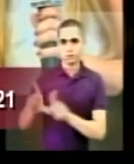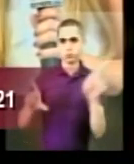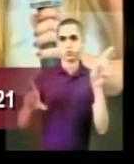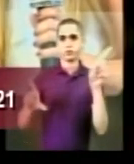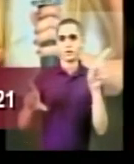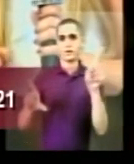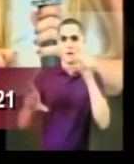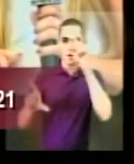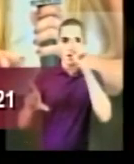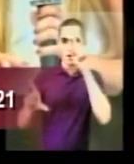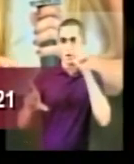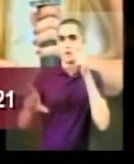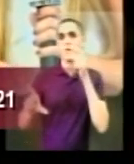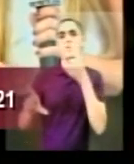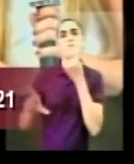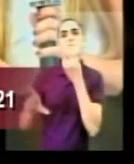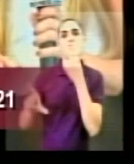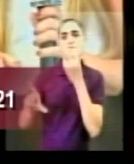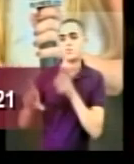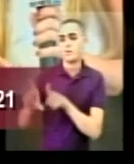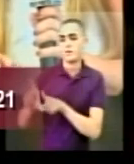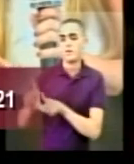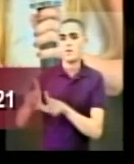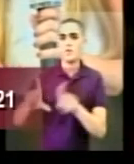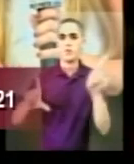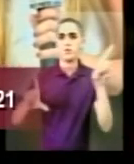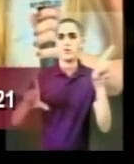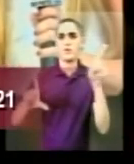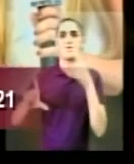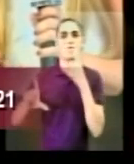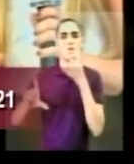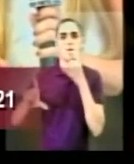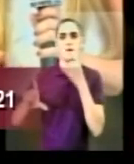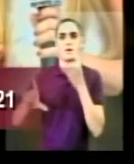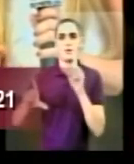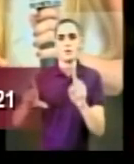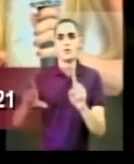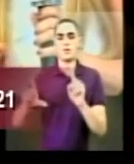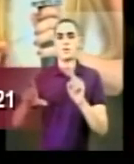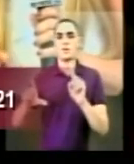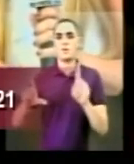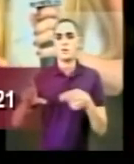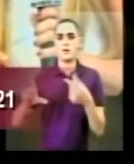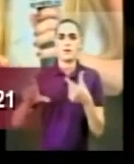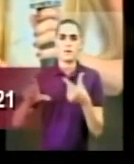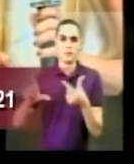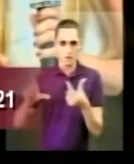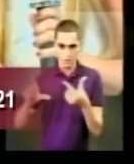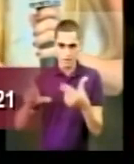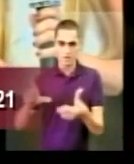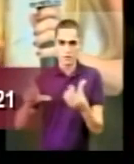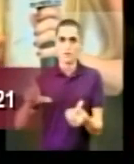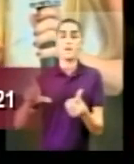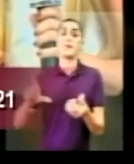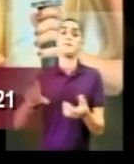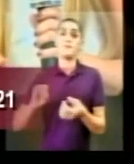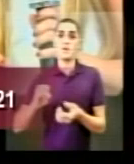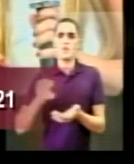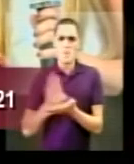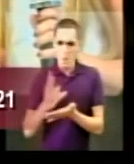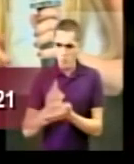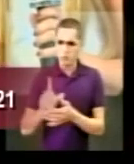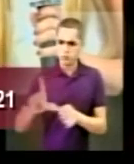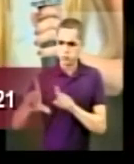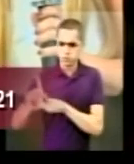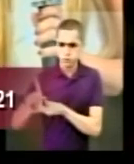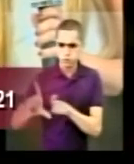linha vermelha. Se a gente continuasse nesse ritmo, nós teríamos mais 2.300 casos